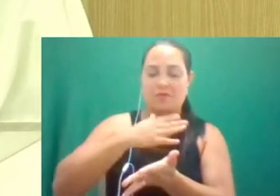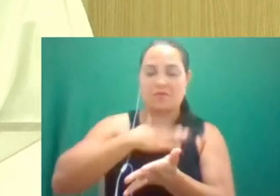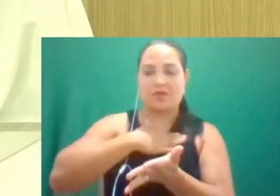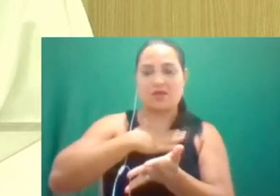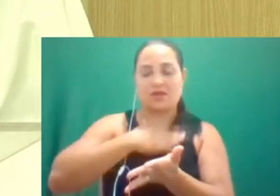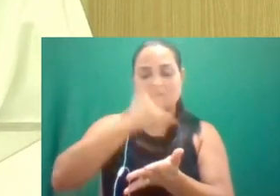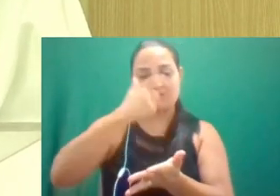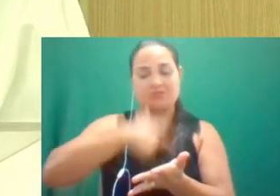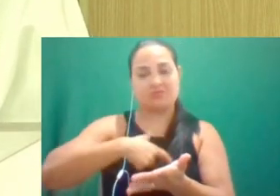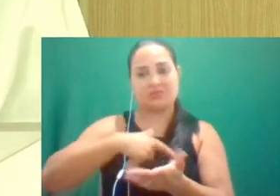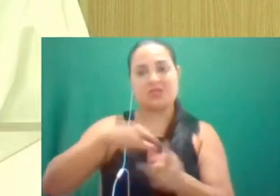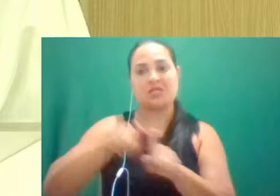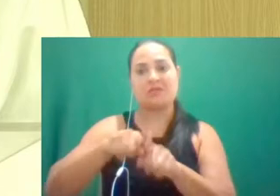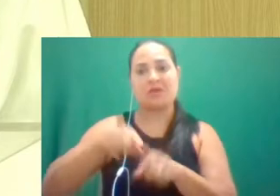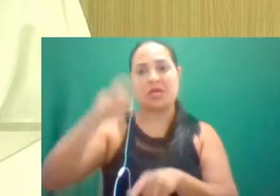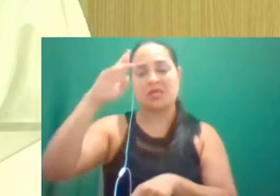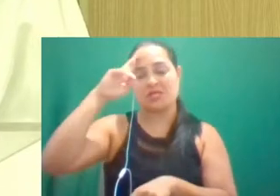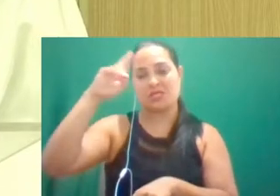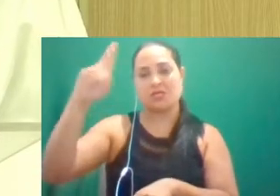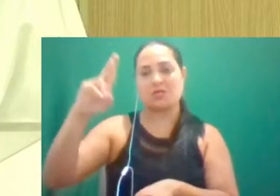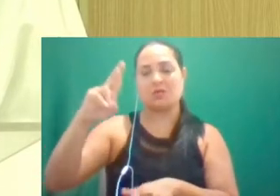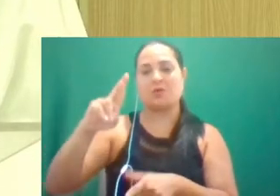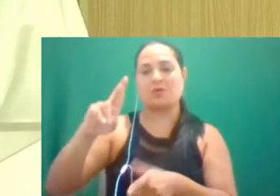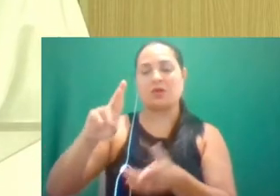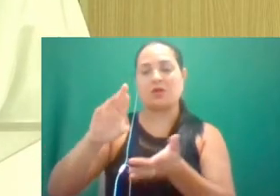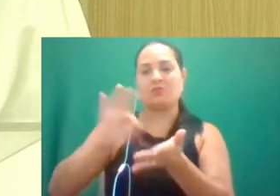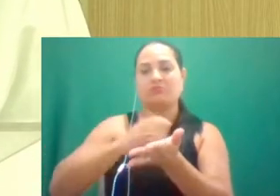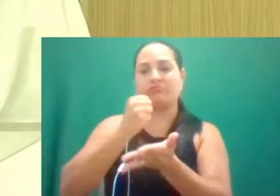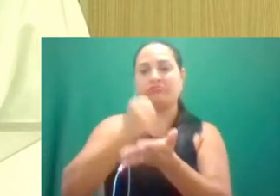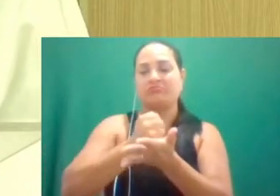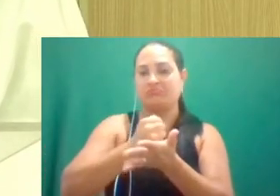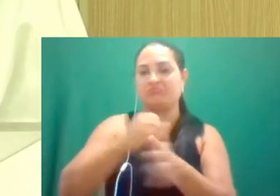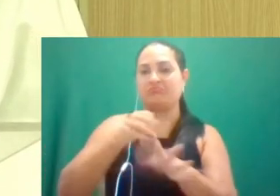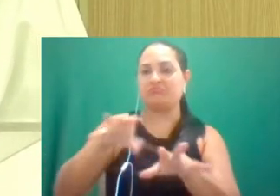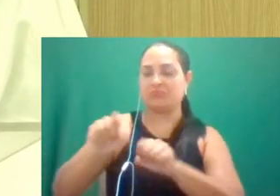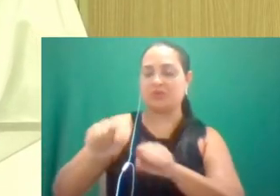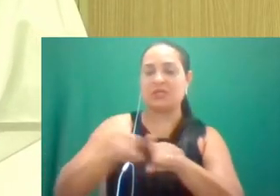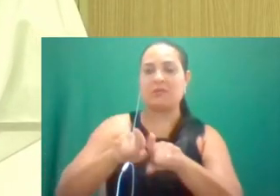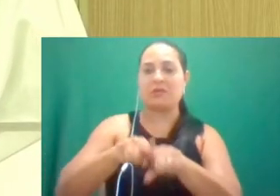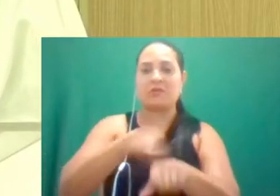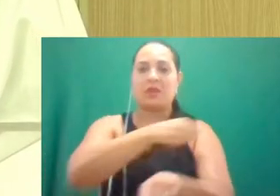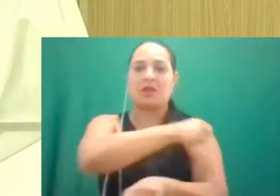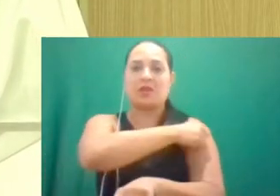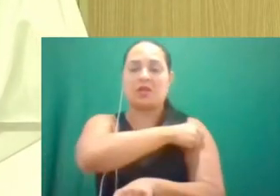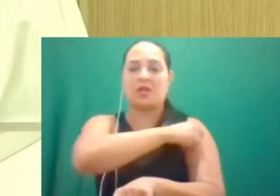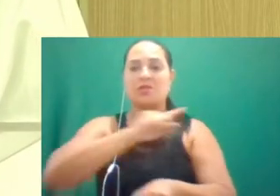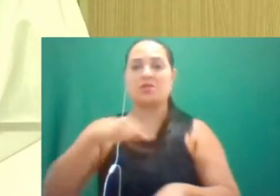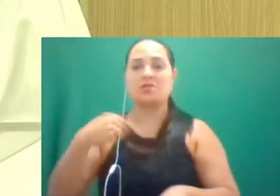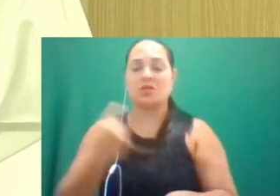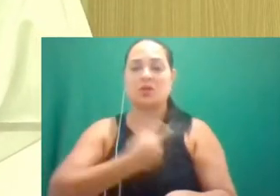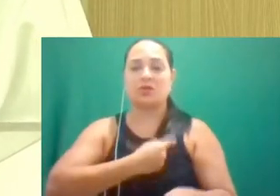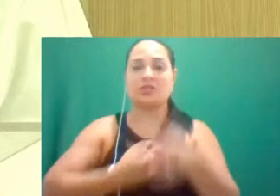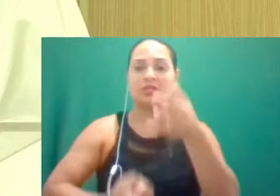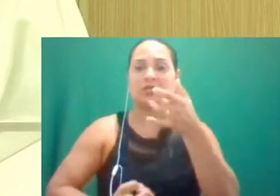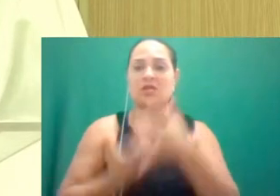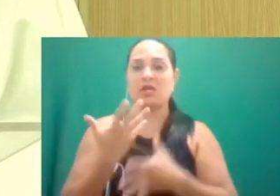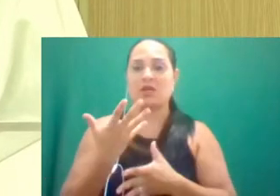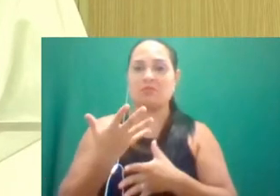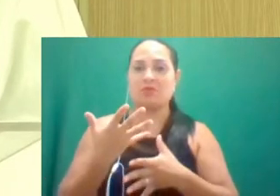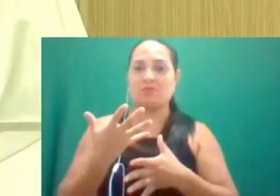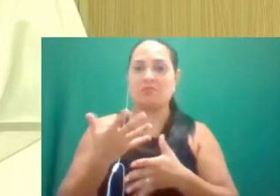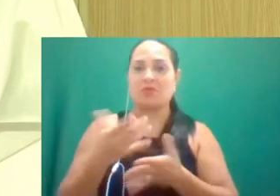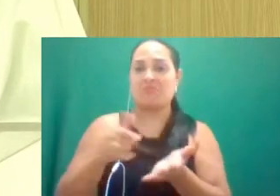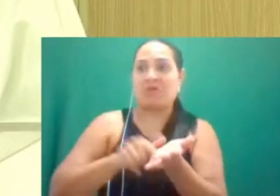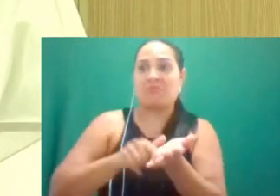da mãe, do esposo, do companheiro, da companheira, do amigo. Façam isso ao final dessa